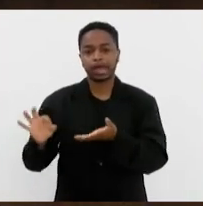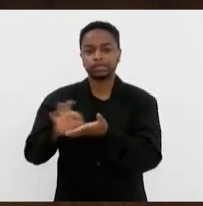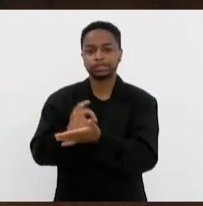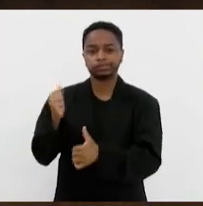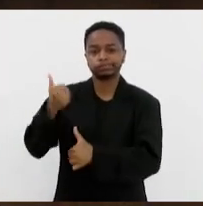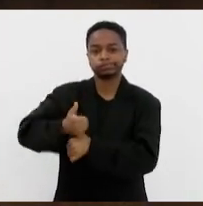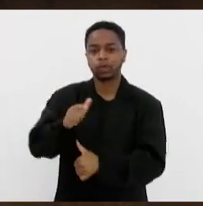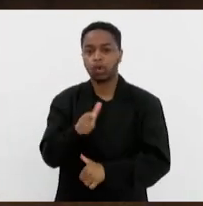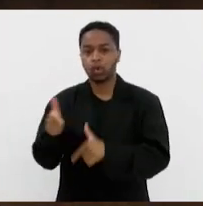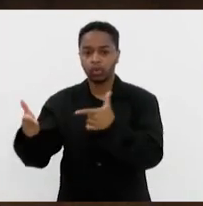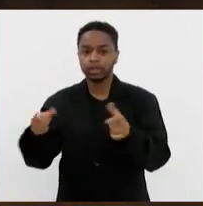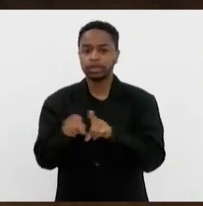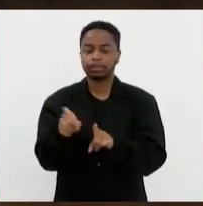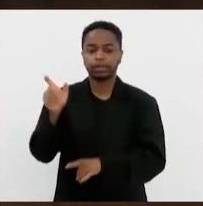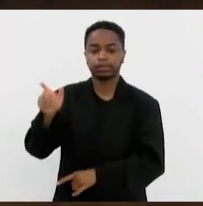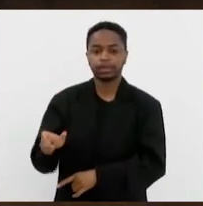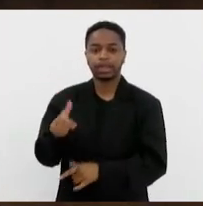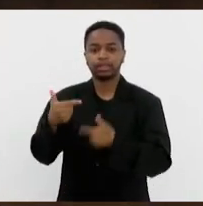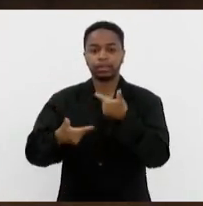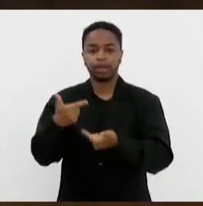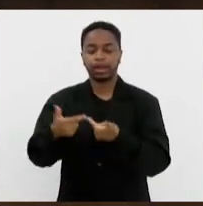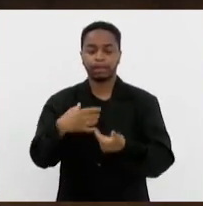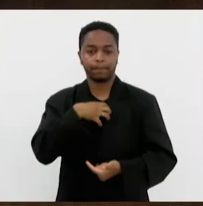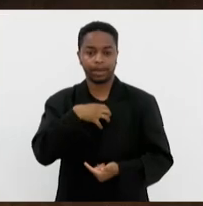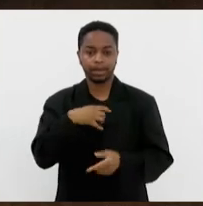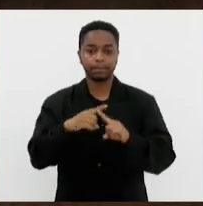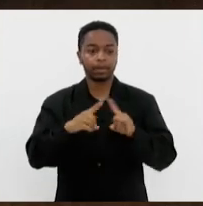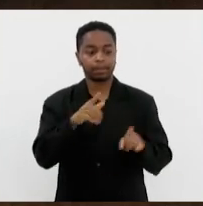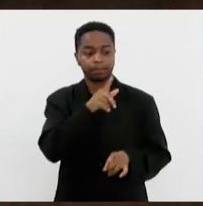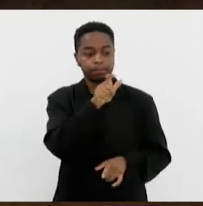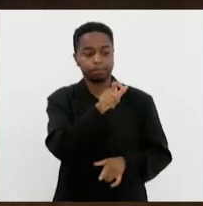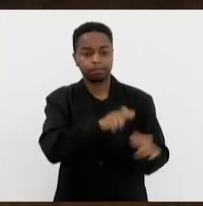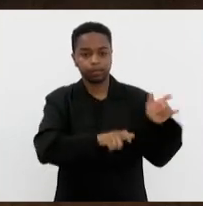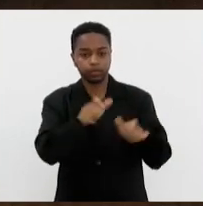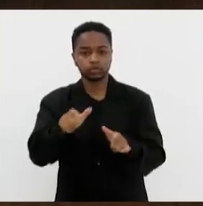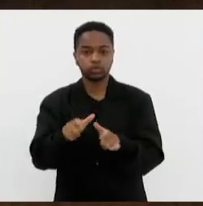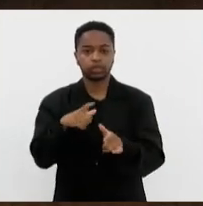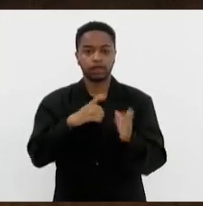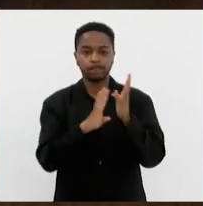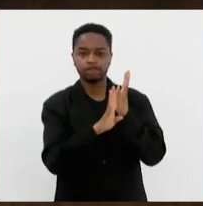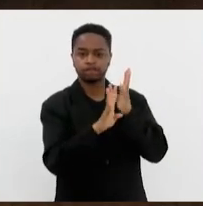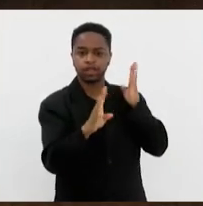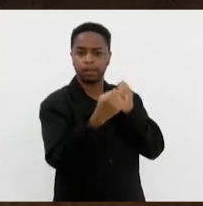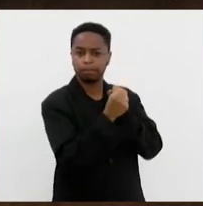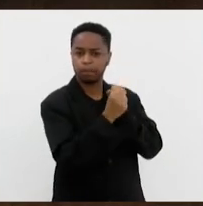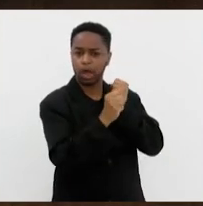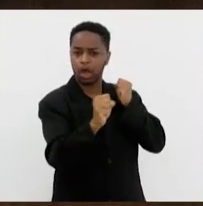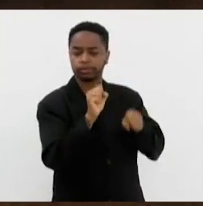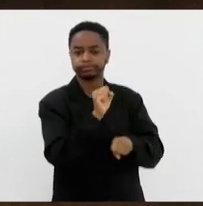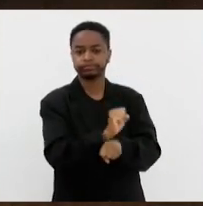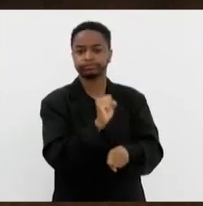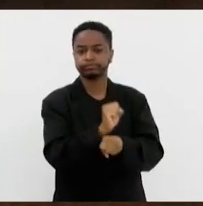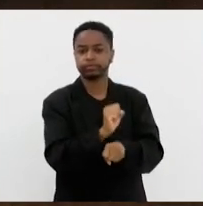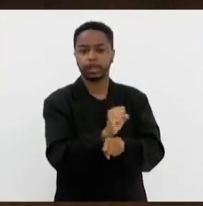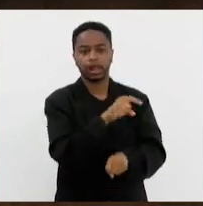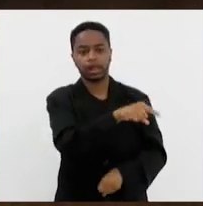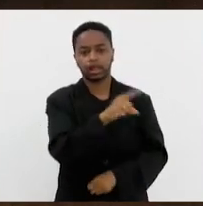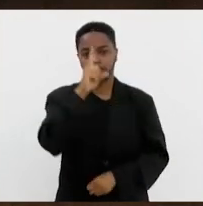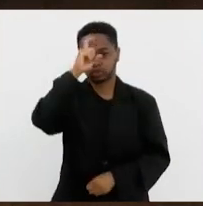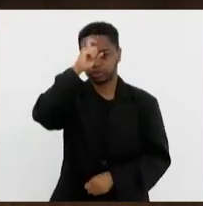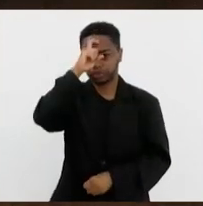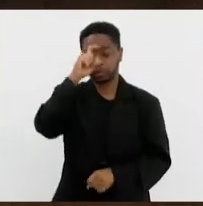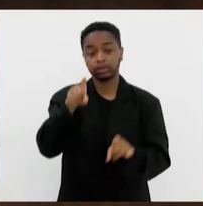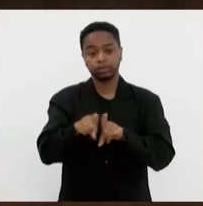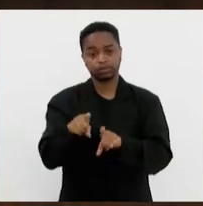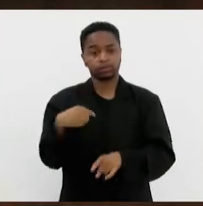que trabalha na Bahia enquanto as pessoas agonizavam na fila numa tarde chuvosa no plantão de um hospital. A gente sabe que